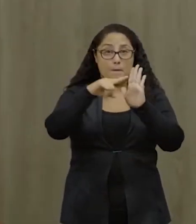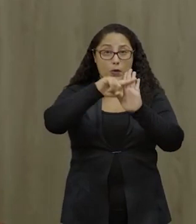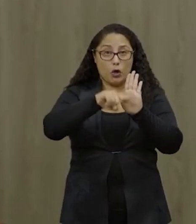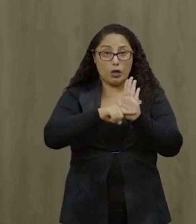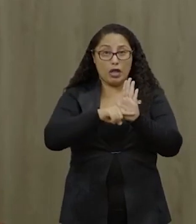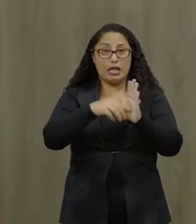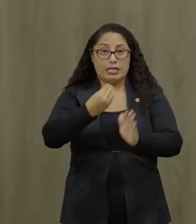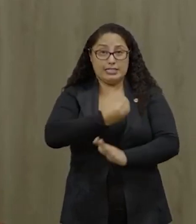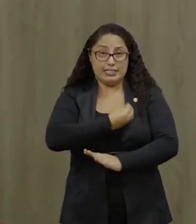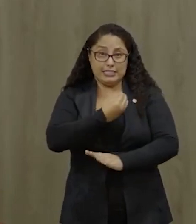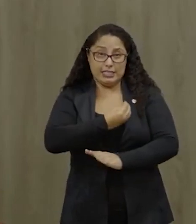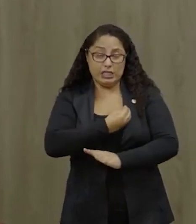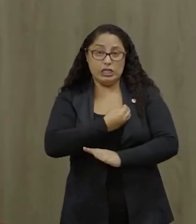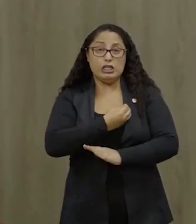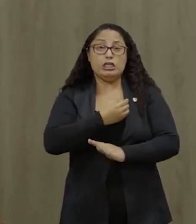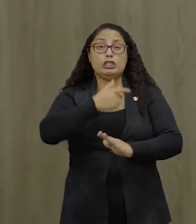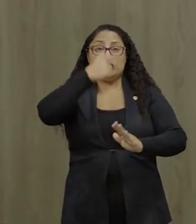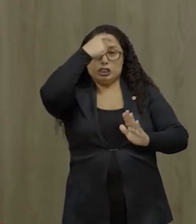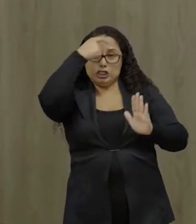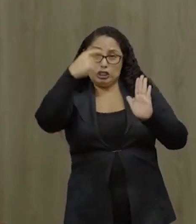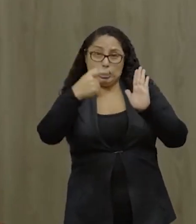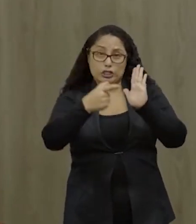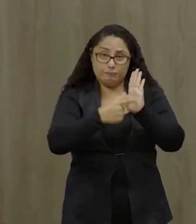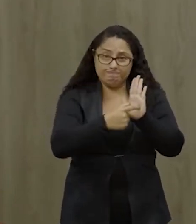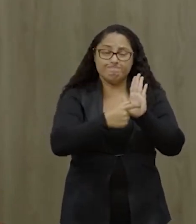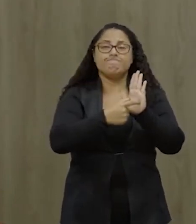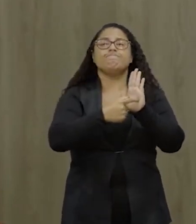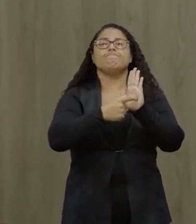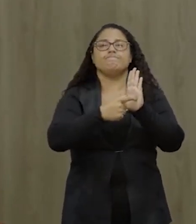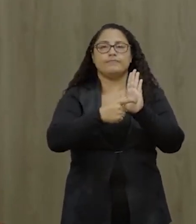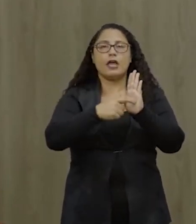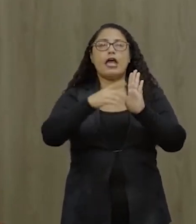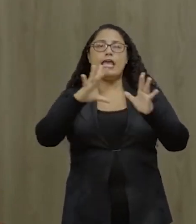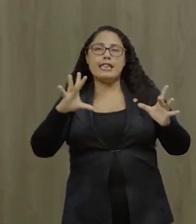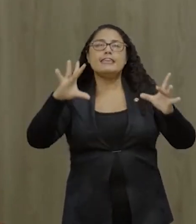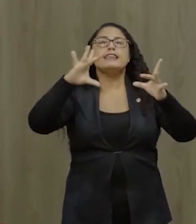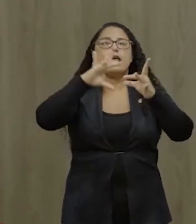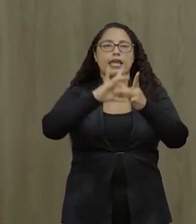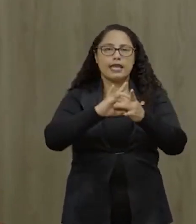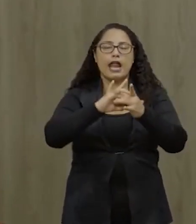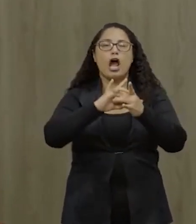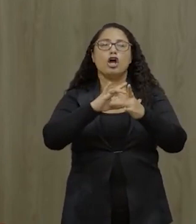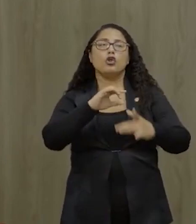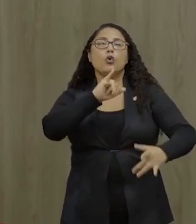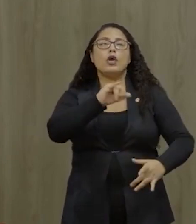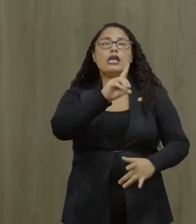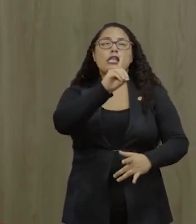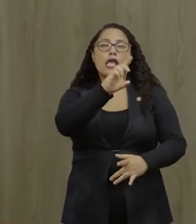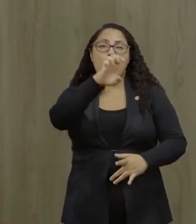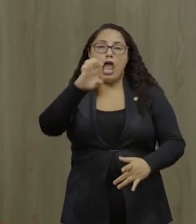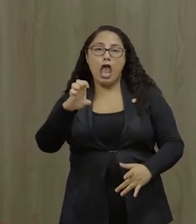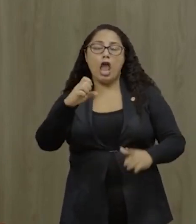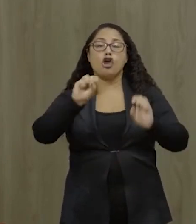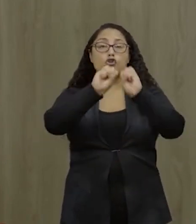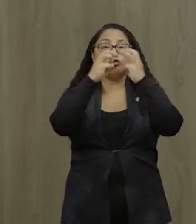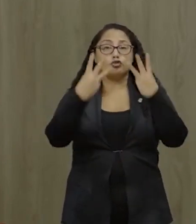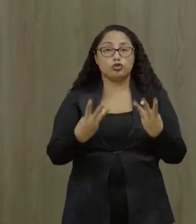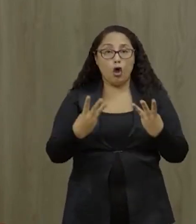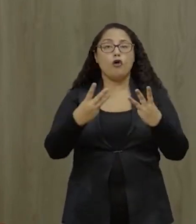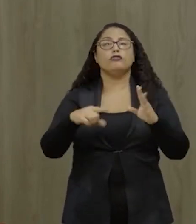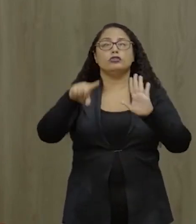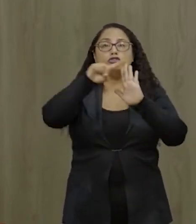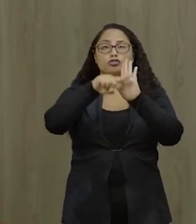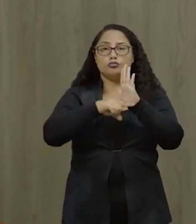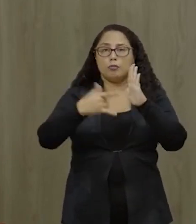programação, exista sem a IA, sem a inteligência artificial, talvez até integrado já com o seu IDE, com o seu software de programação.